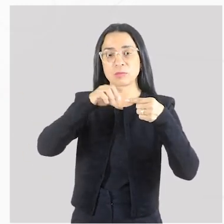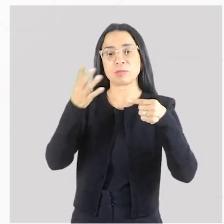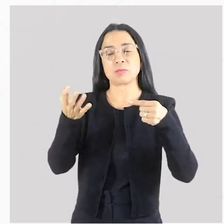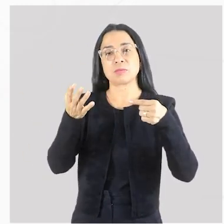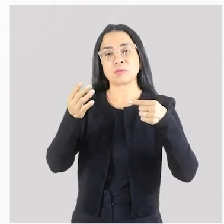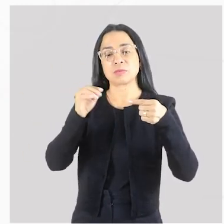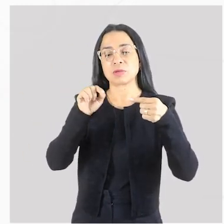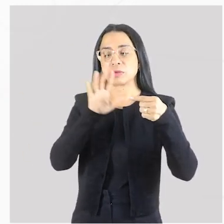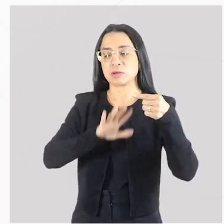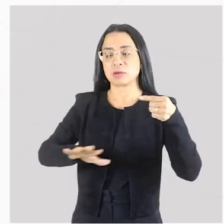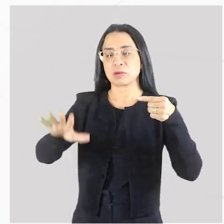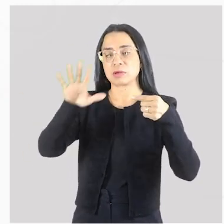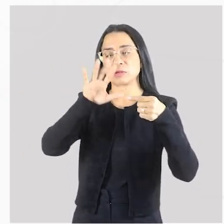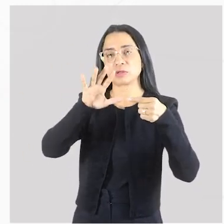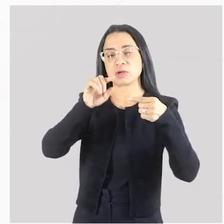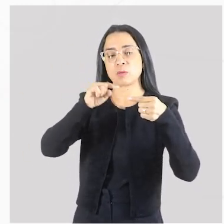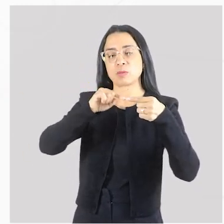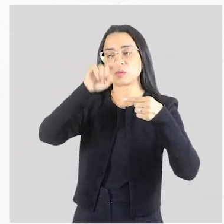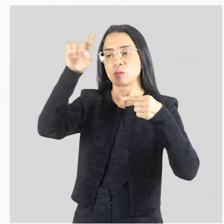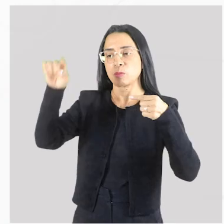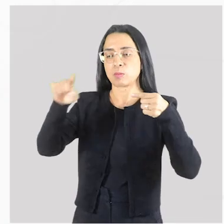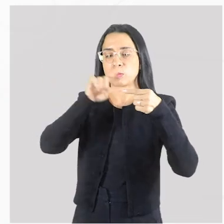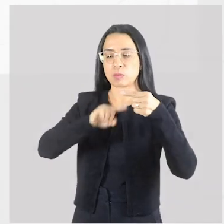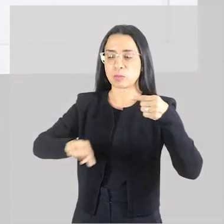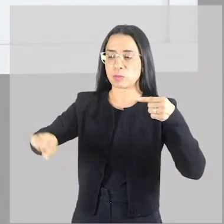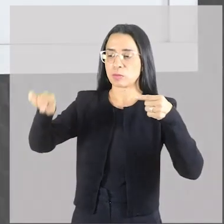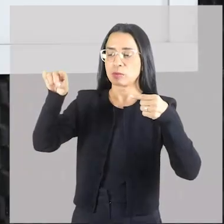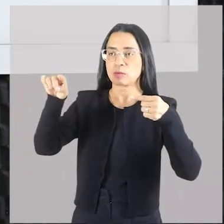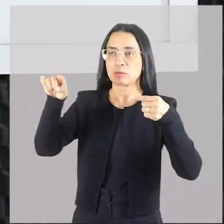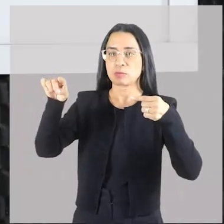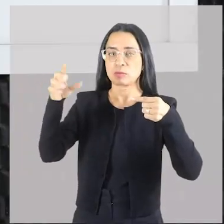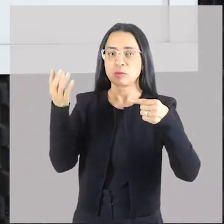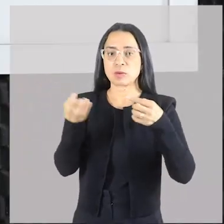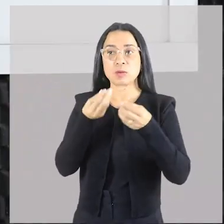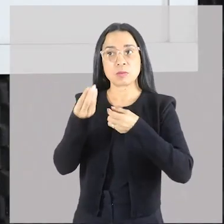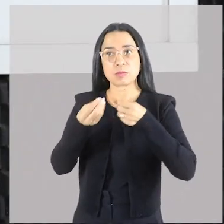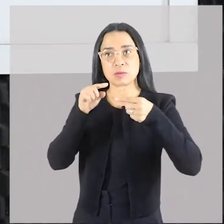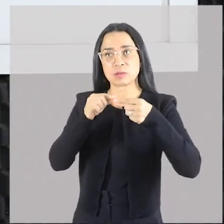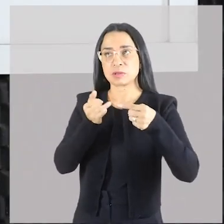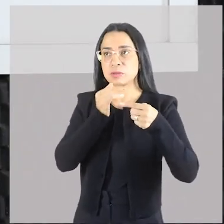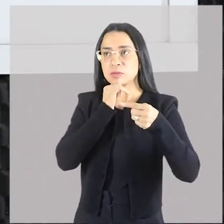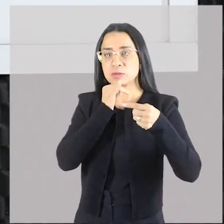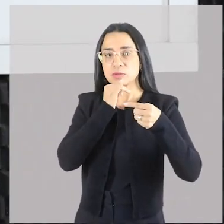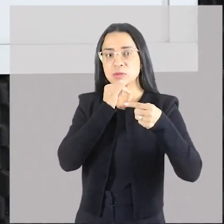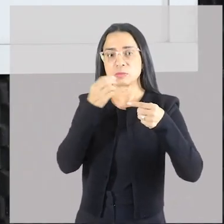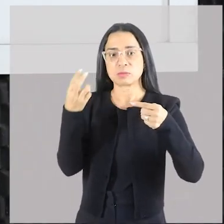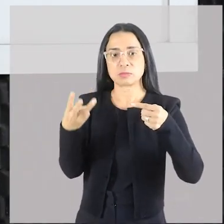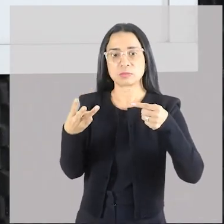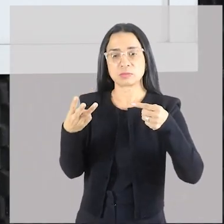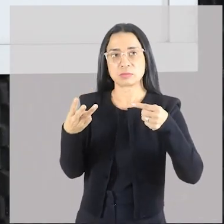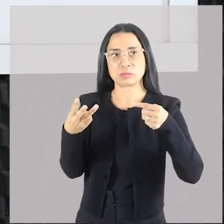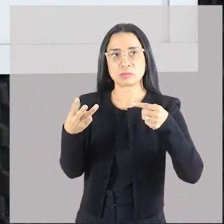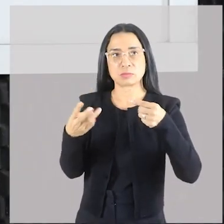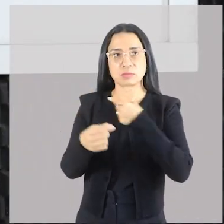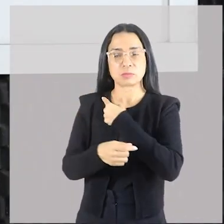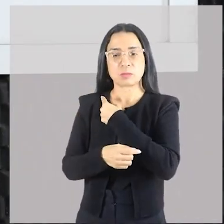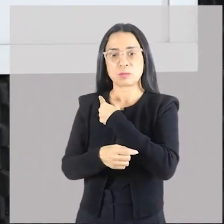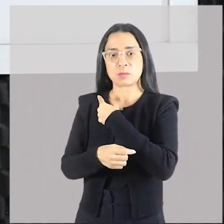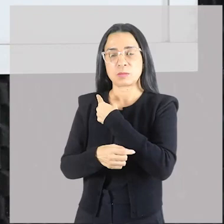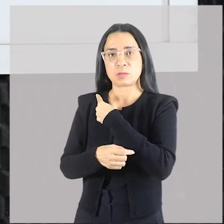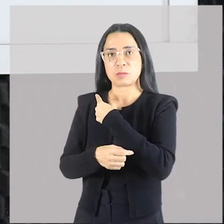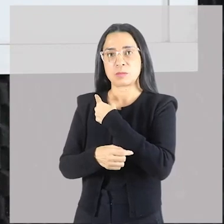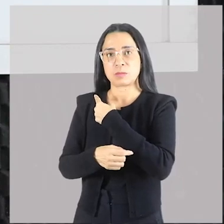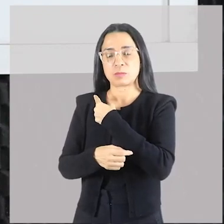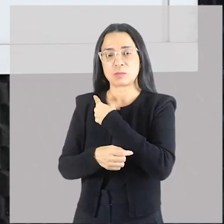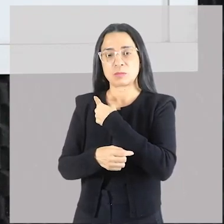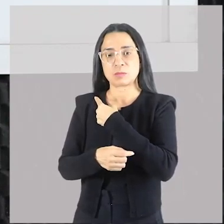é aquela região delimitada por dois círculos concêntricos. Né? Como essa aqui desse exemplo 3. Isso aqui é uma coroa circular. Agora, observe